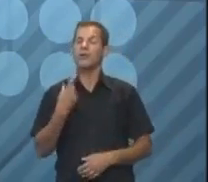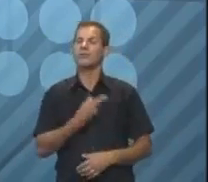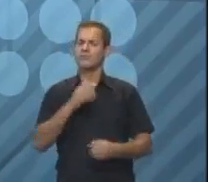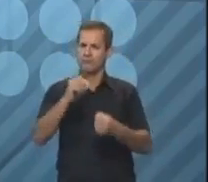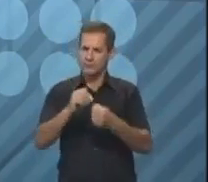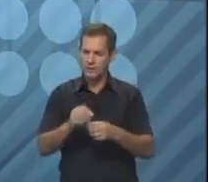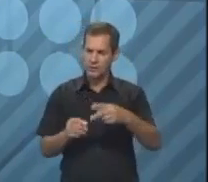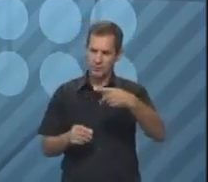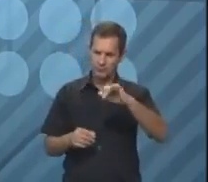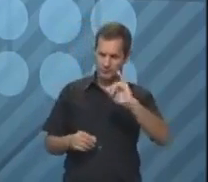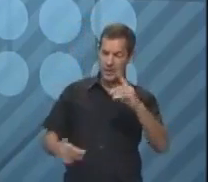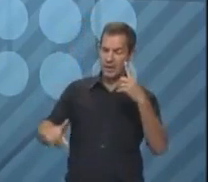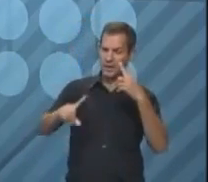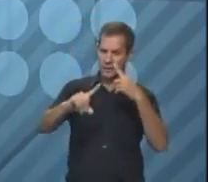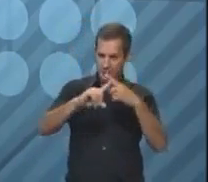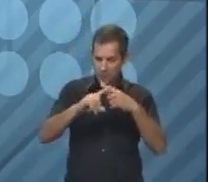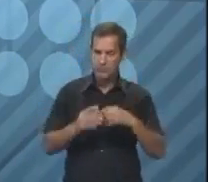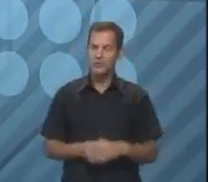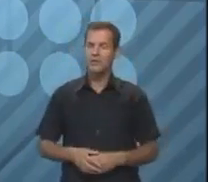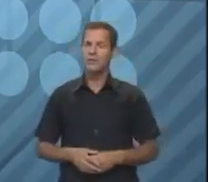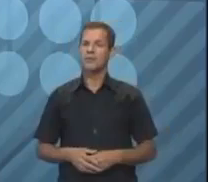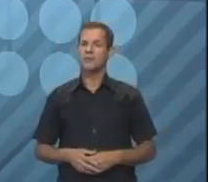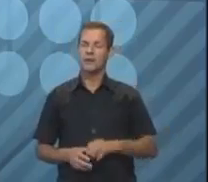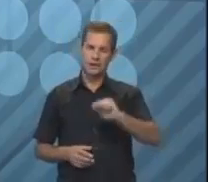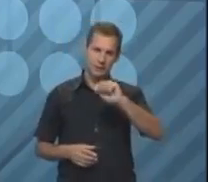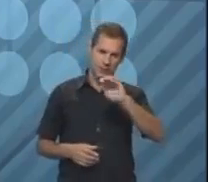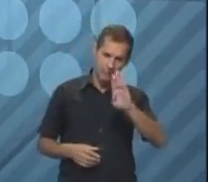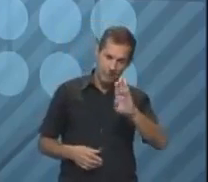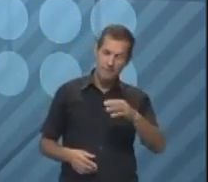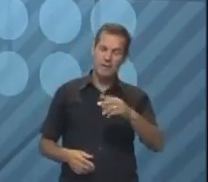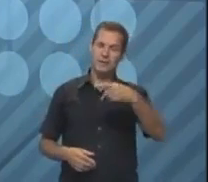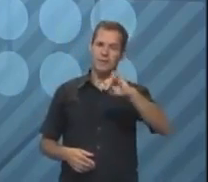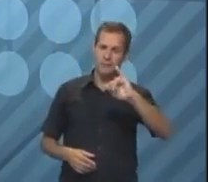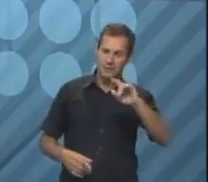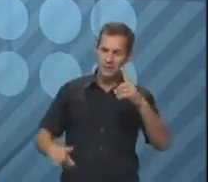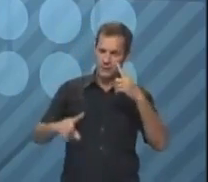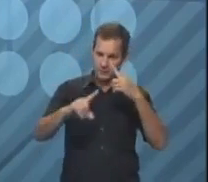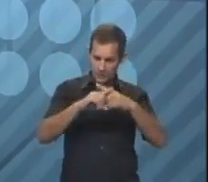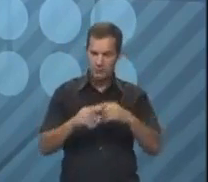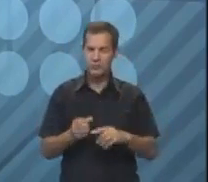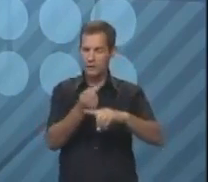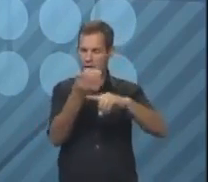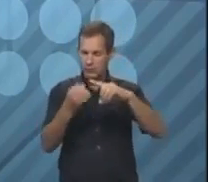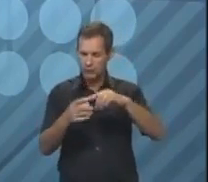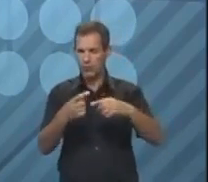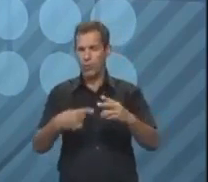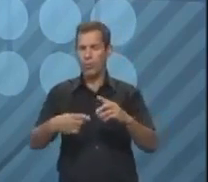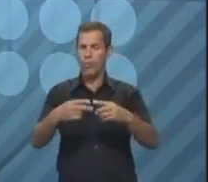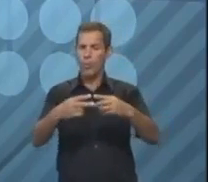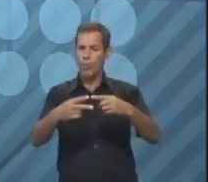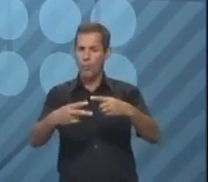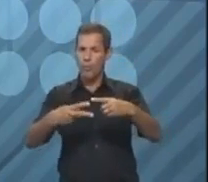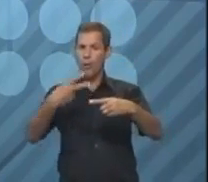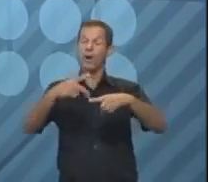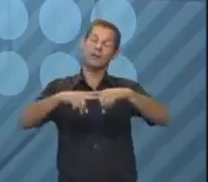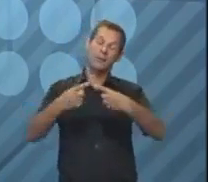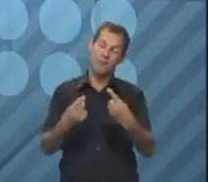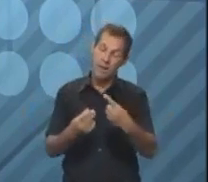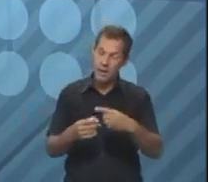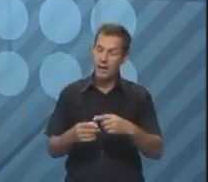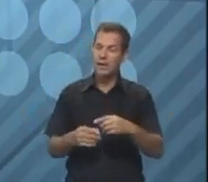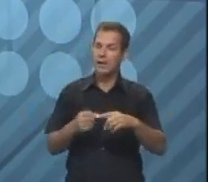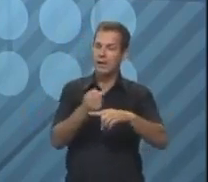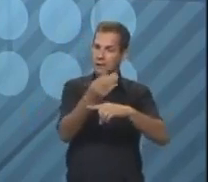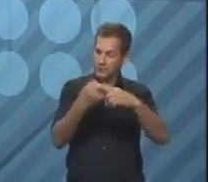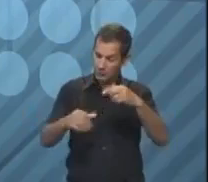vamos fazer π, que multiplica a integral, né, de a a b, de π, que multiplica a função ao quadrado. Só que aí a função é